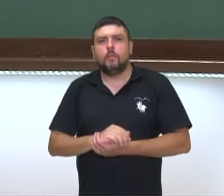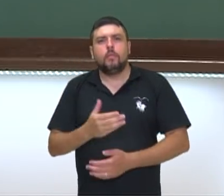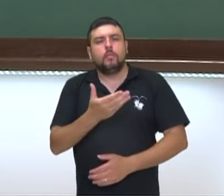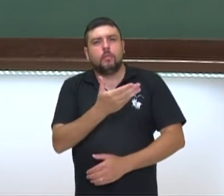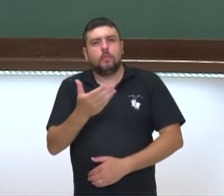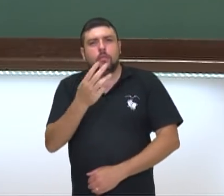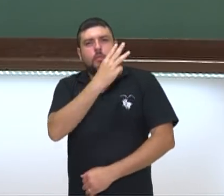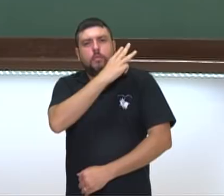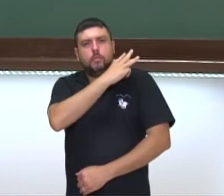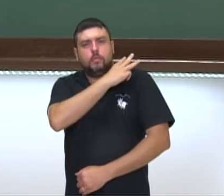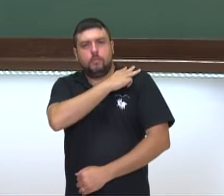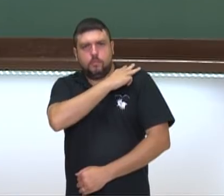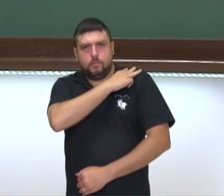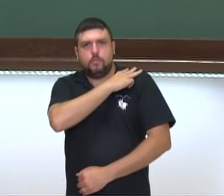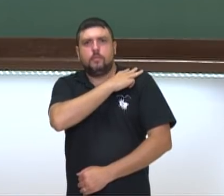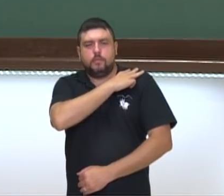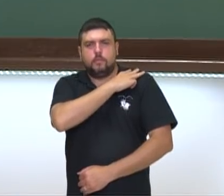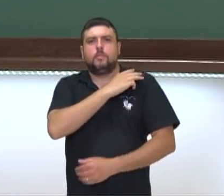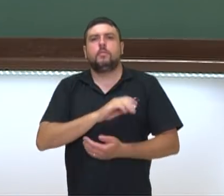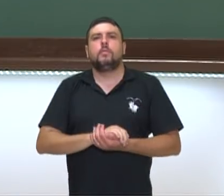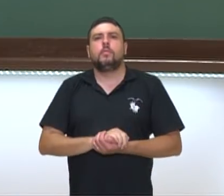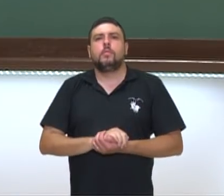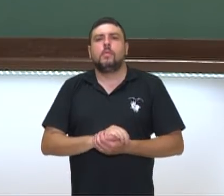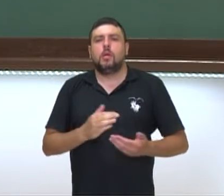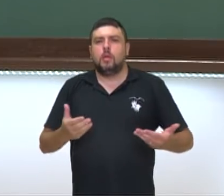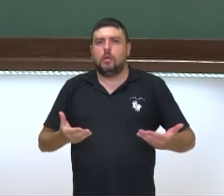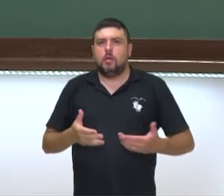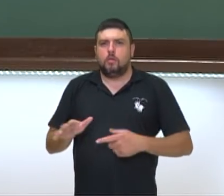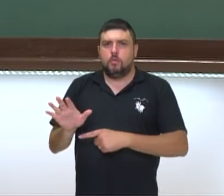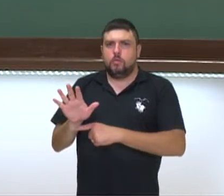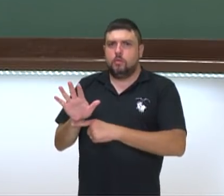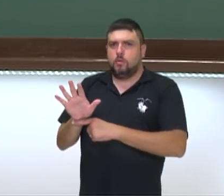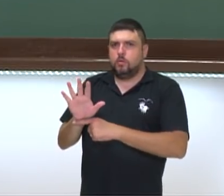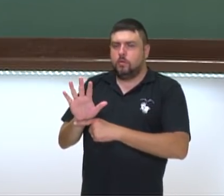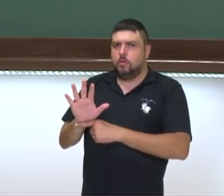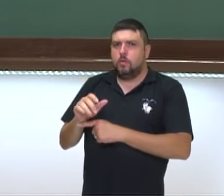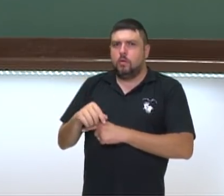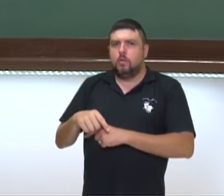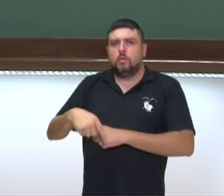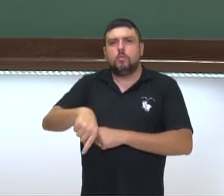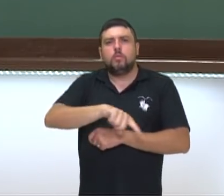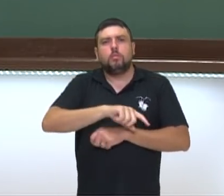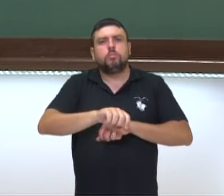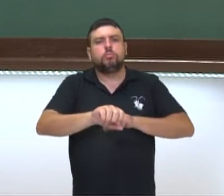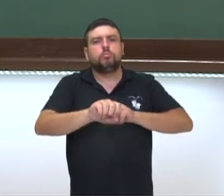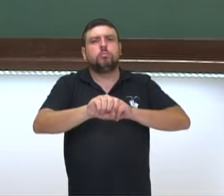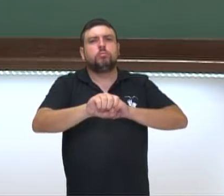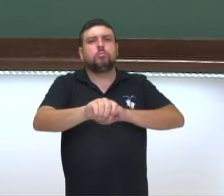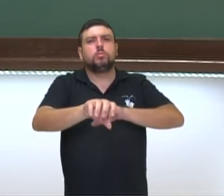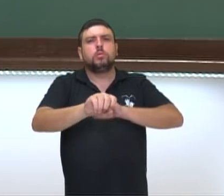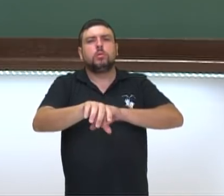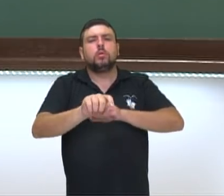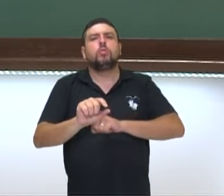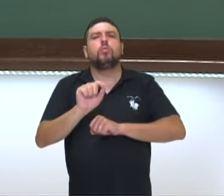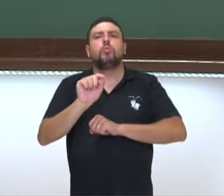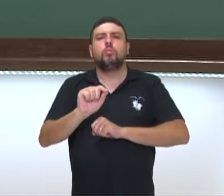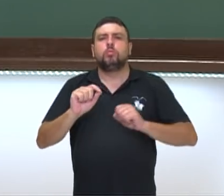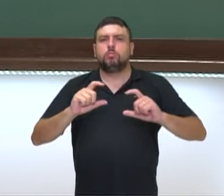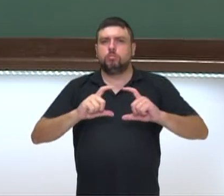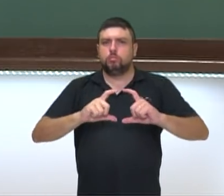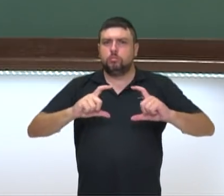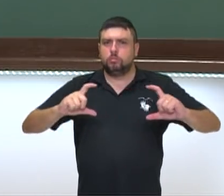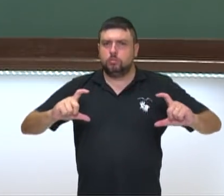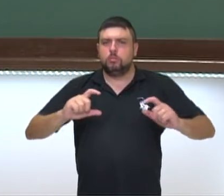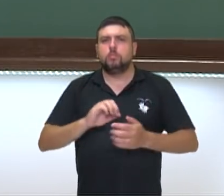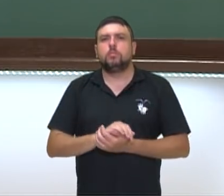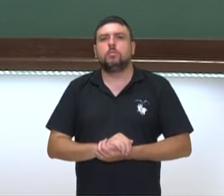terceiro ano do ensino médio, nesse vídeo a gente vai trabalhar a questão das equações.